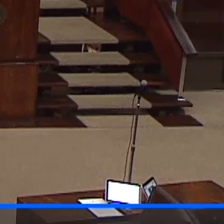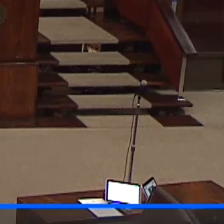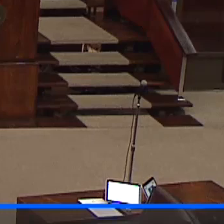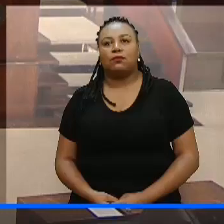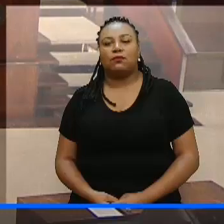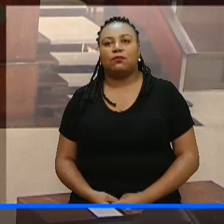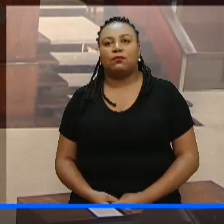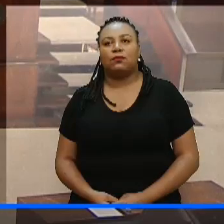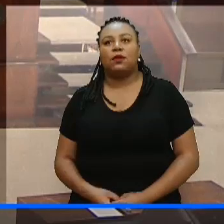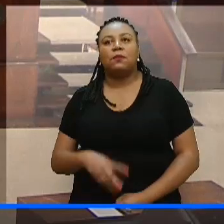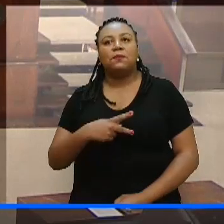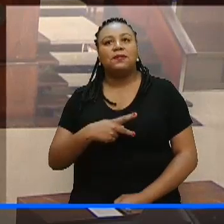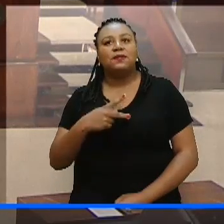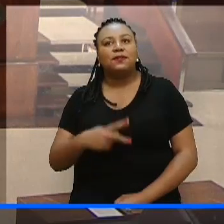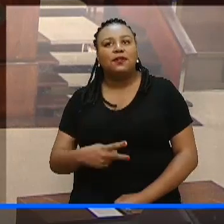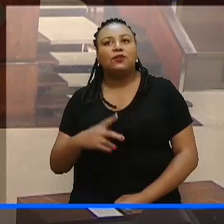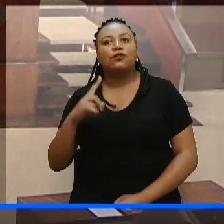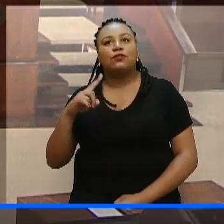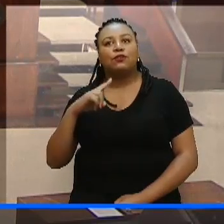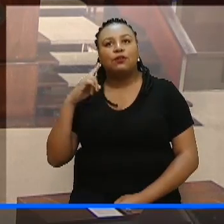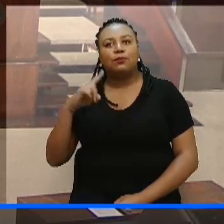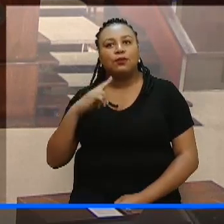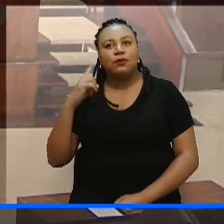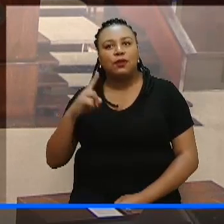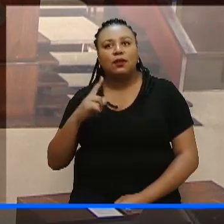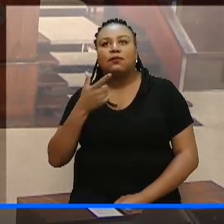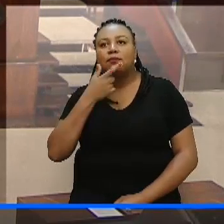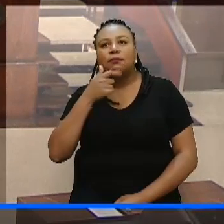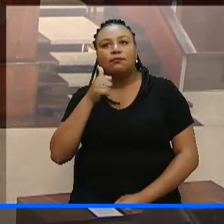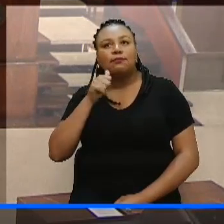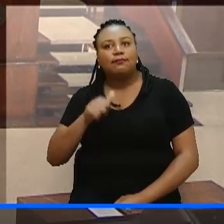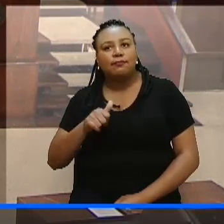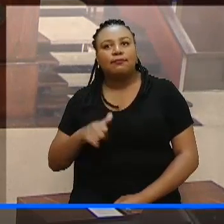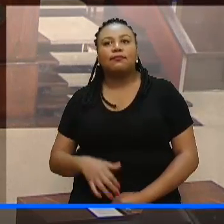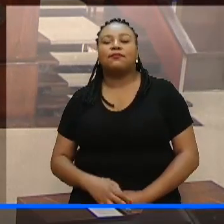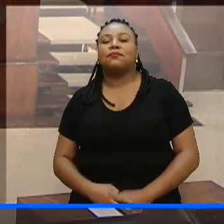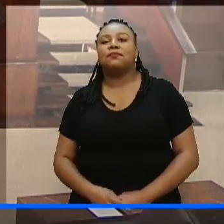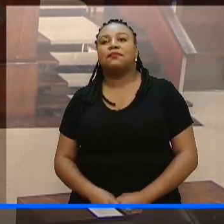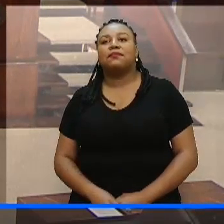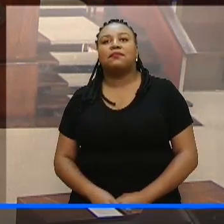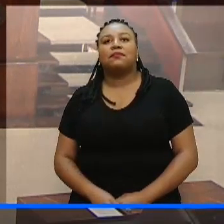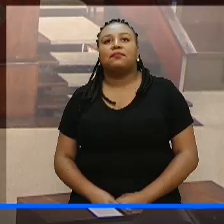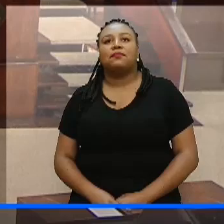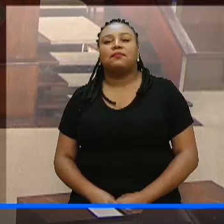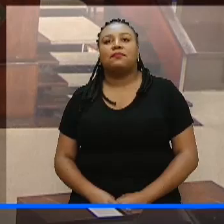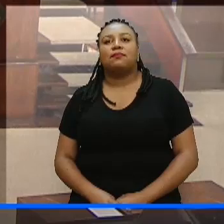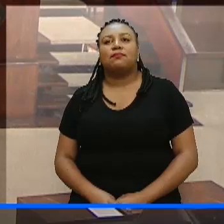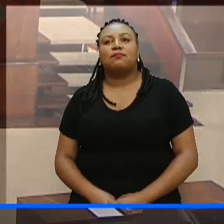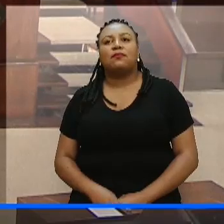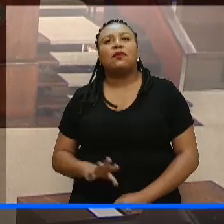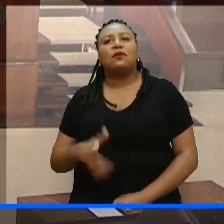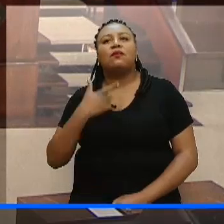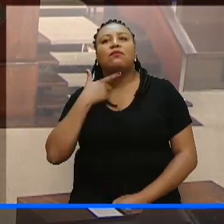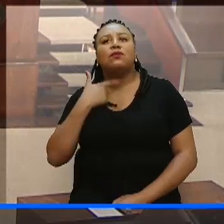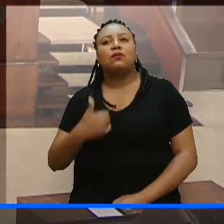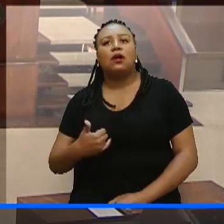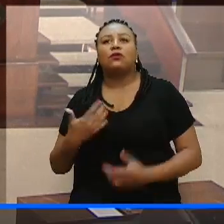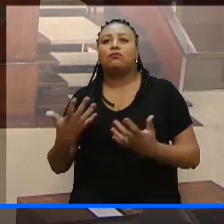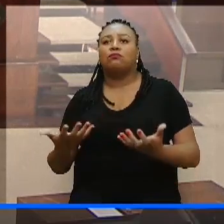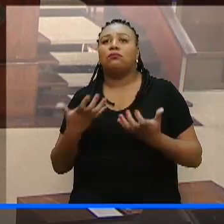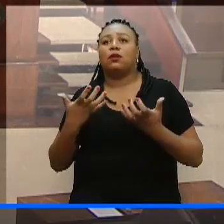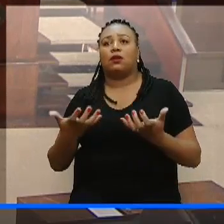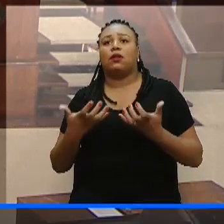senhor presidente senhores deputados senhoras deputadas seria desejável que